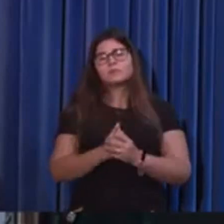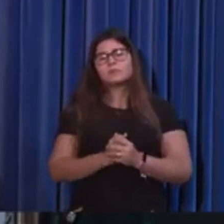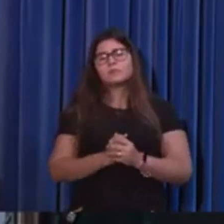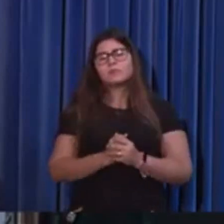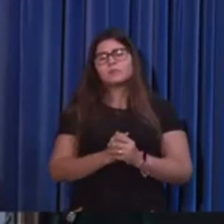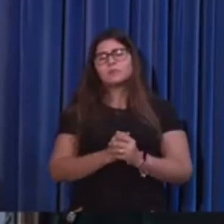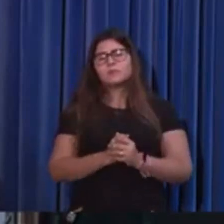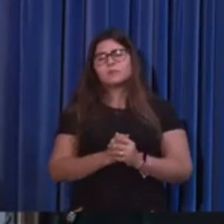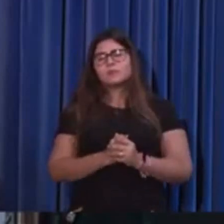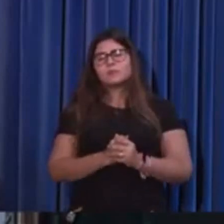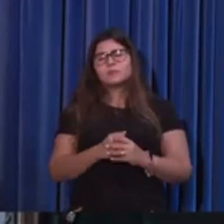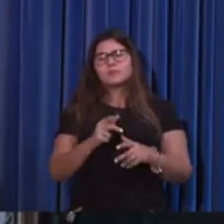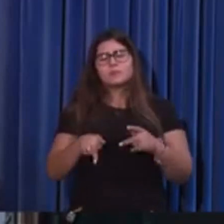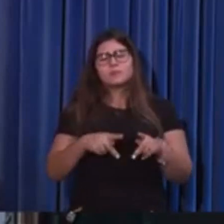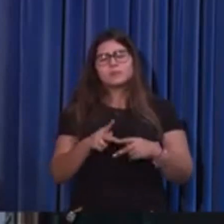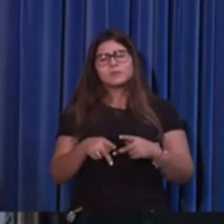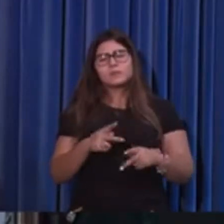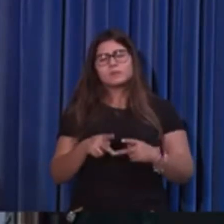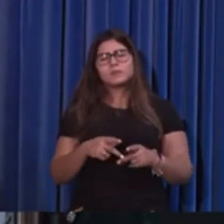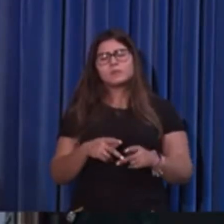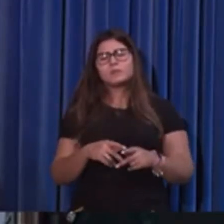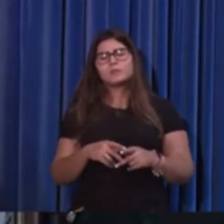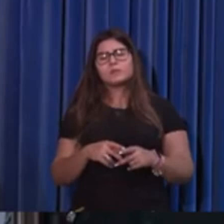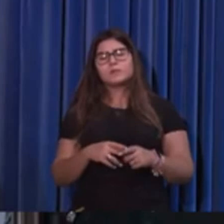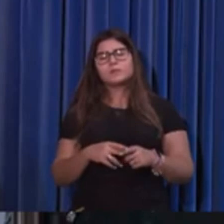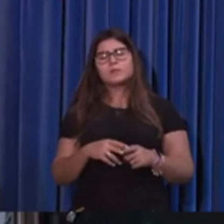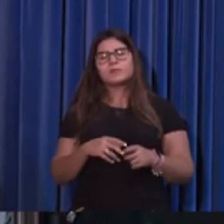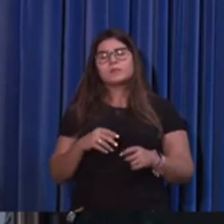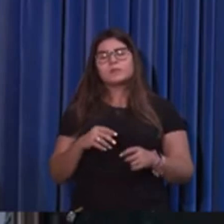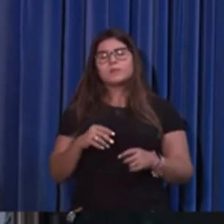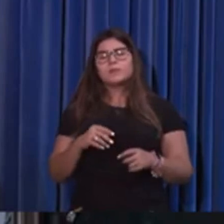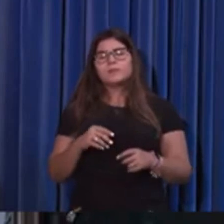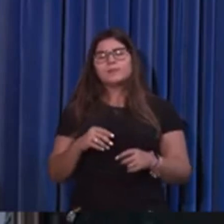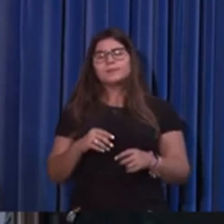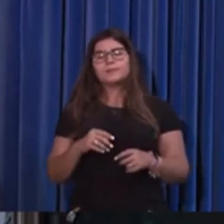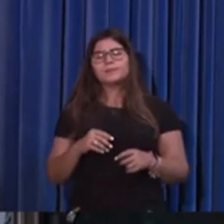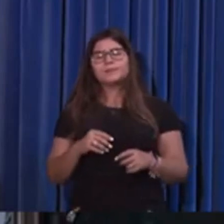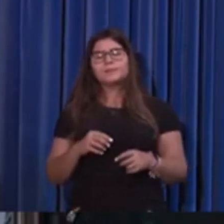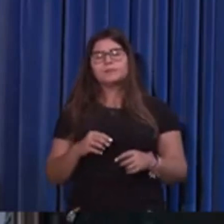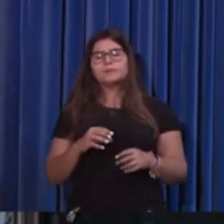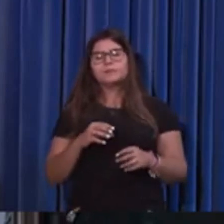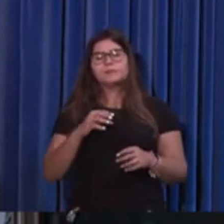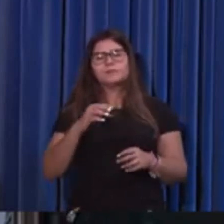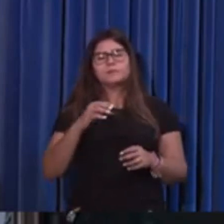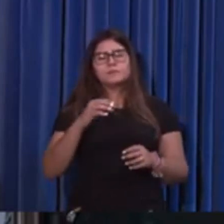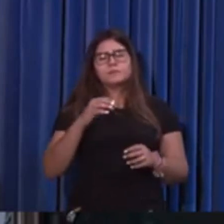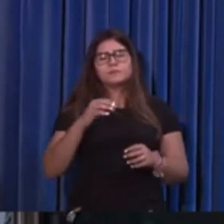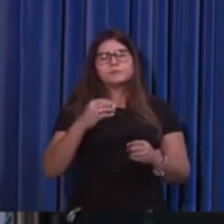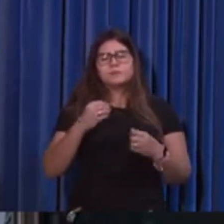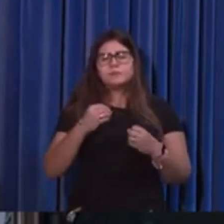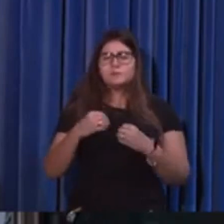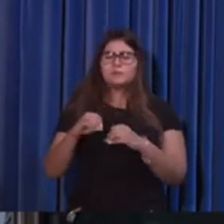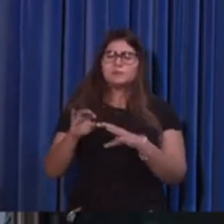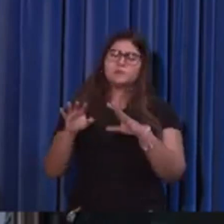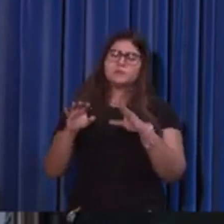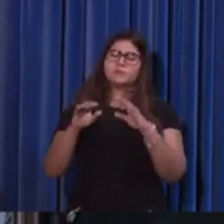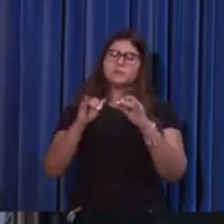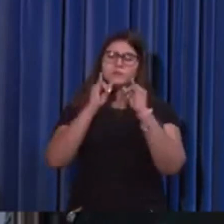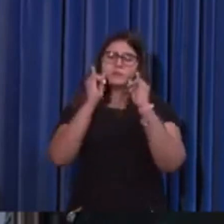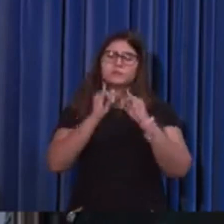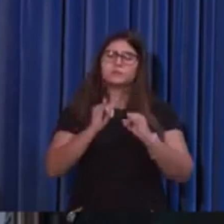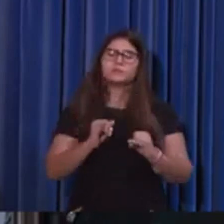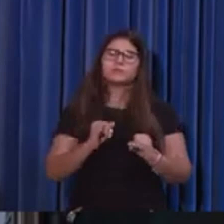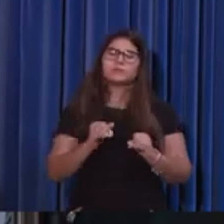aqui, aquele povo que ele, em face de toda aquela idolatria, perversidade, eles se voltaram